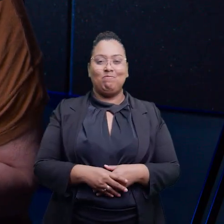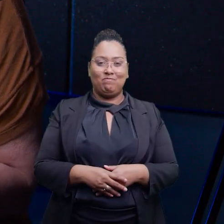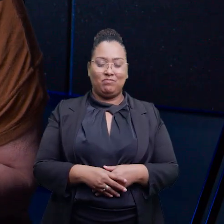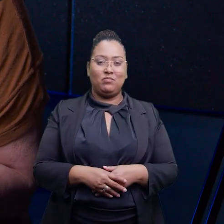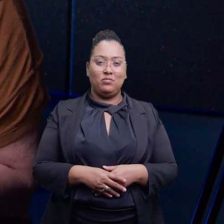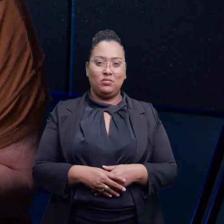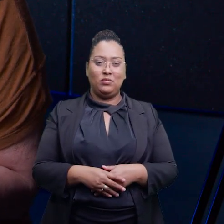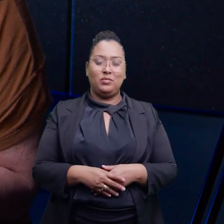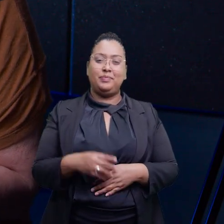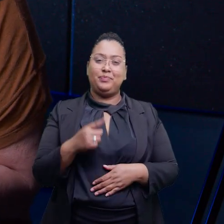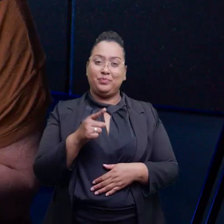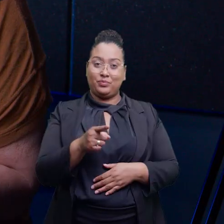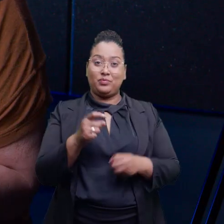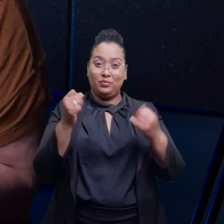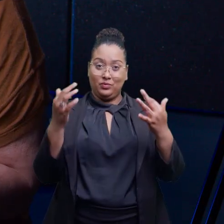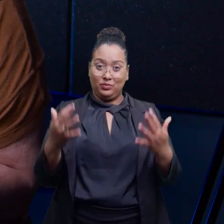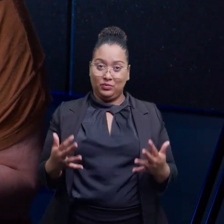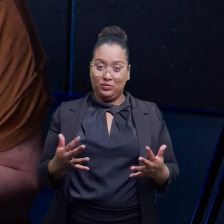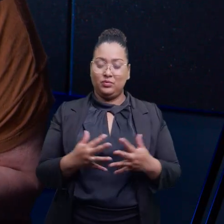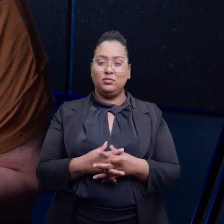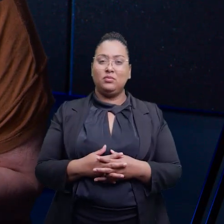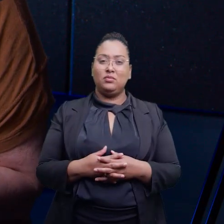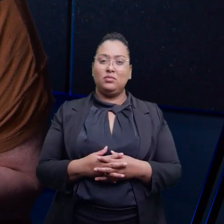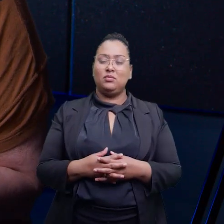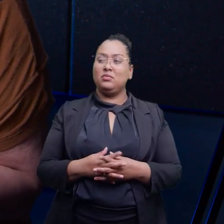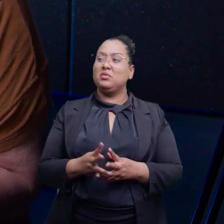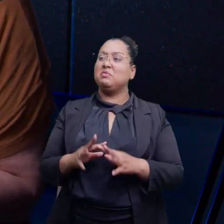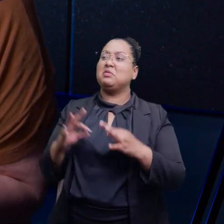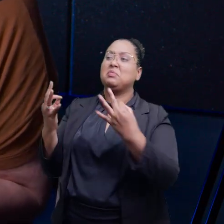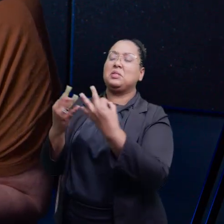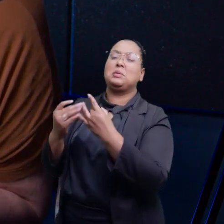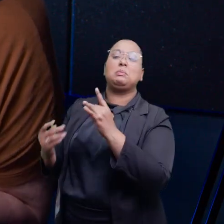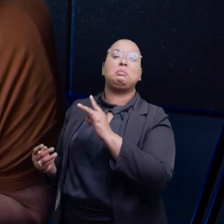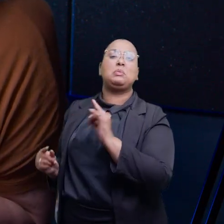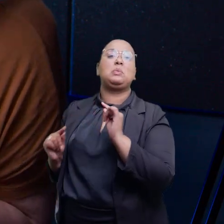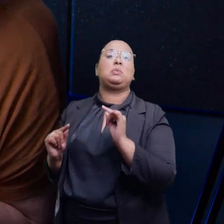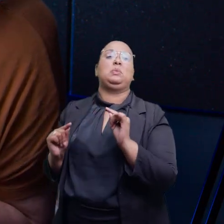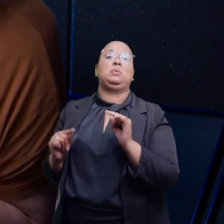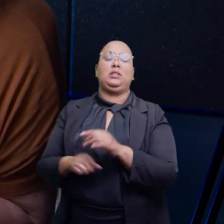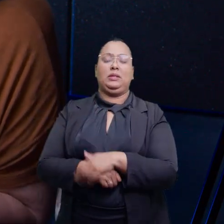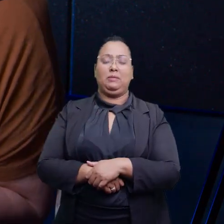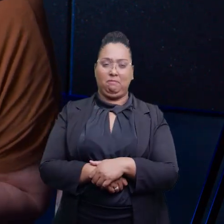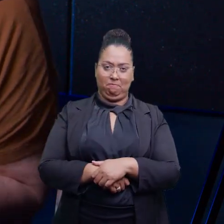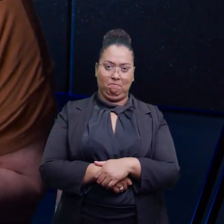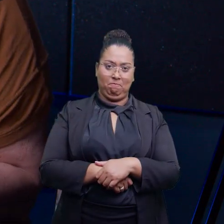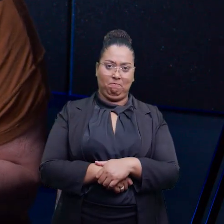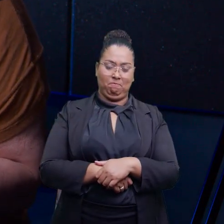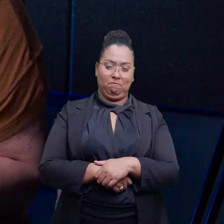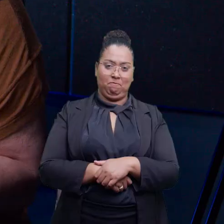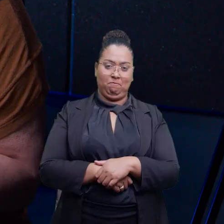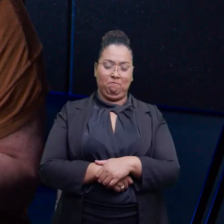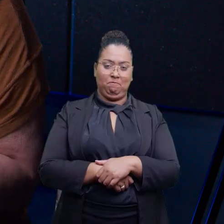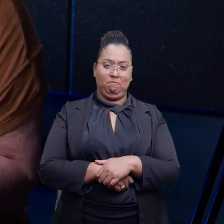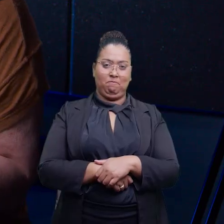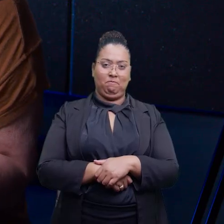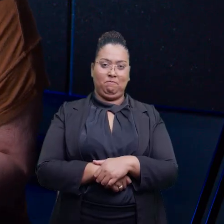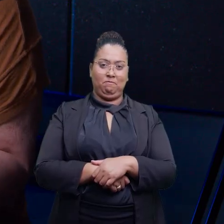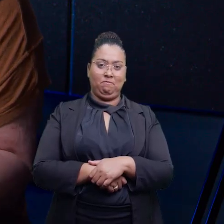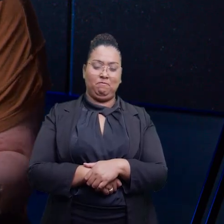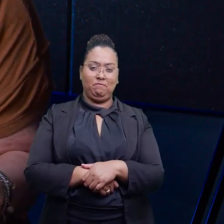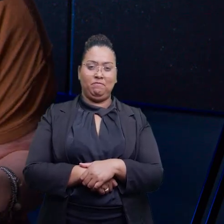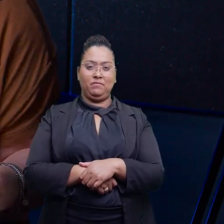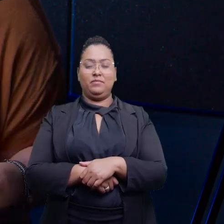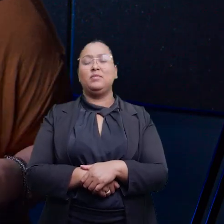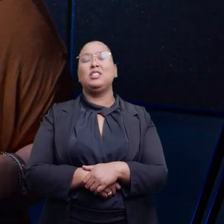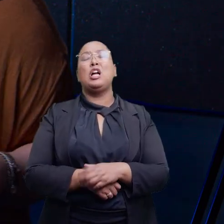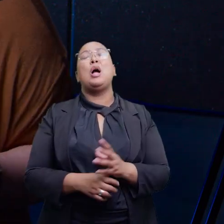A gente aprendeu, por exemplo, quando você fala assim, do que as famílias têm medo, né? Existem